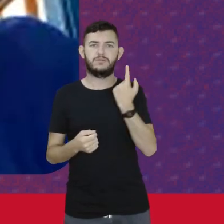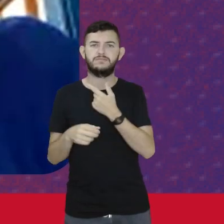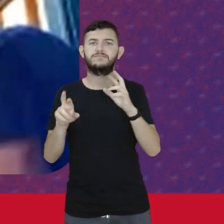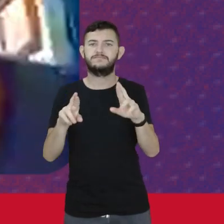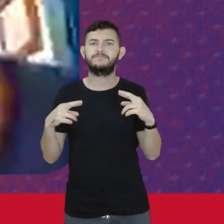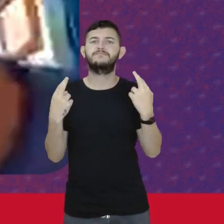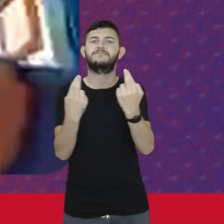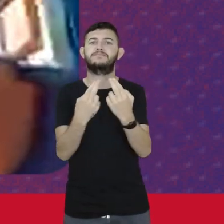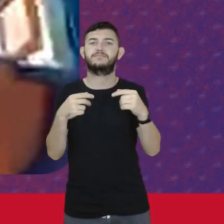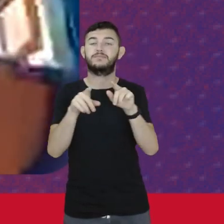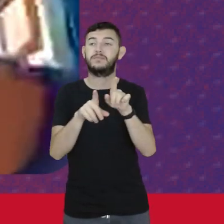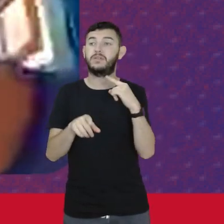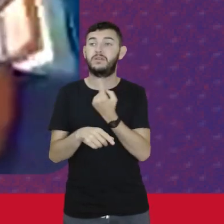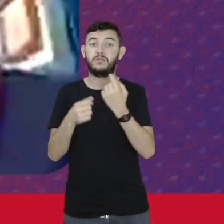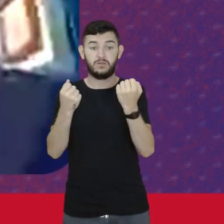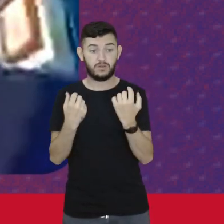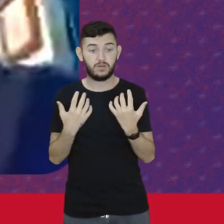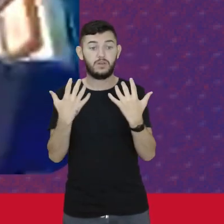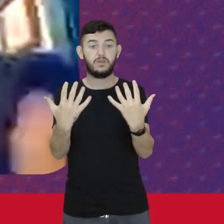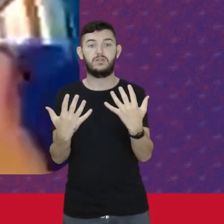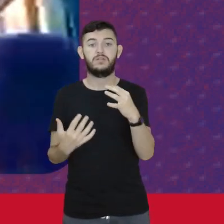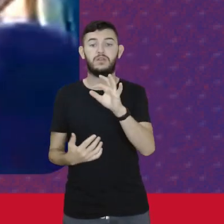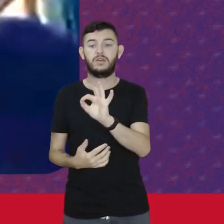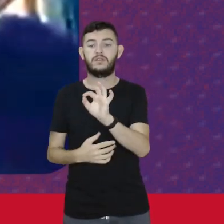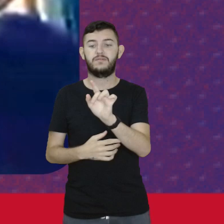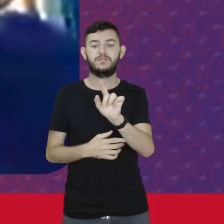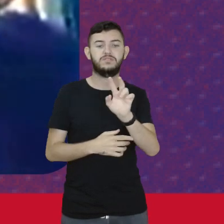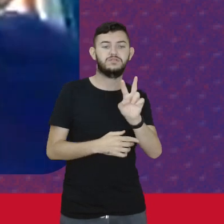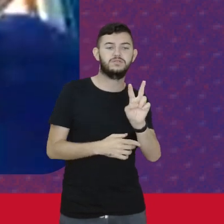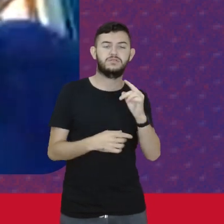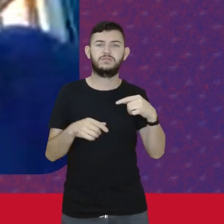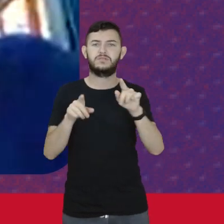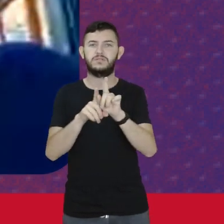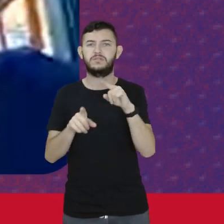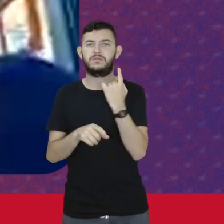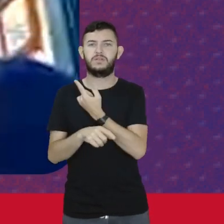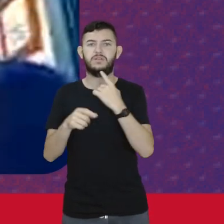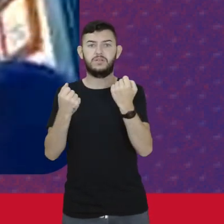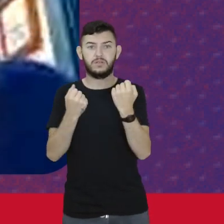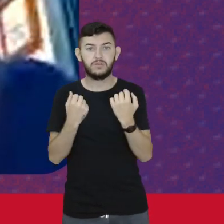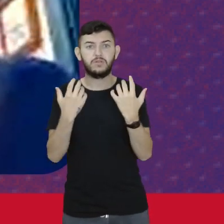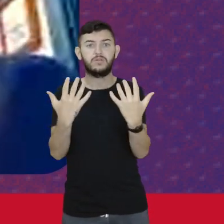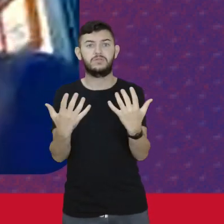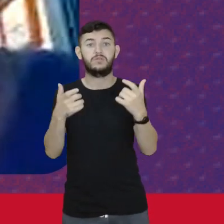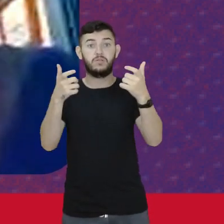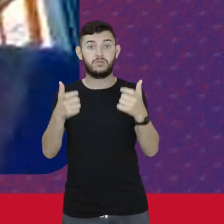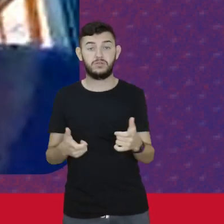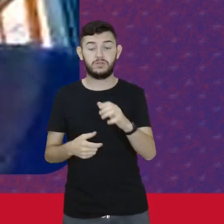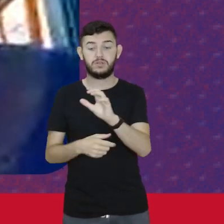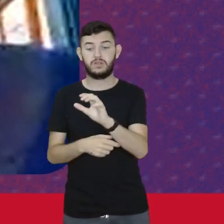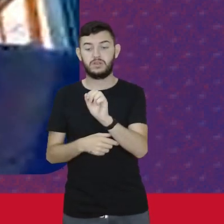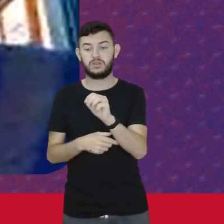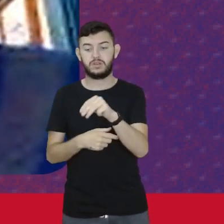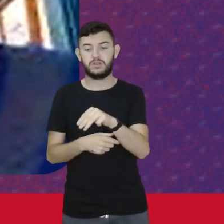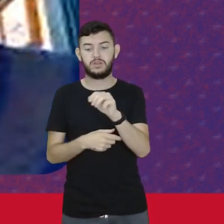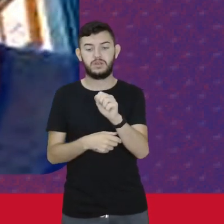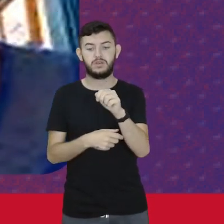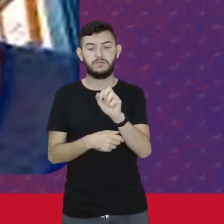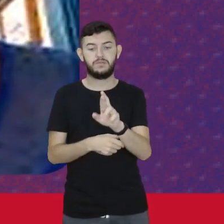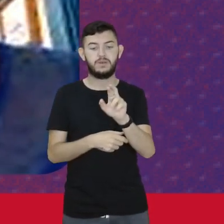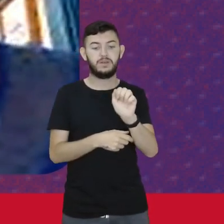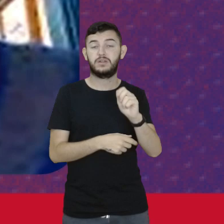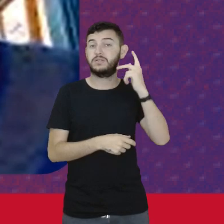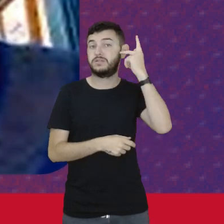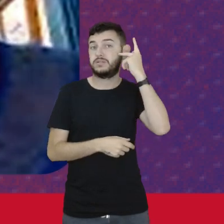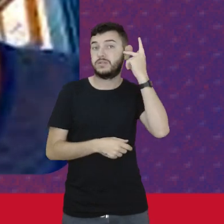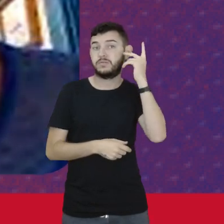fizemos no auditório da Fundação Getúlio Vargas, fizemos encontros na Câmara Municipal de São Paulo, fizemos encontros